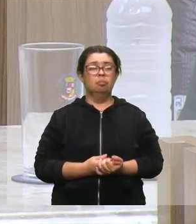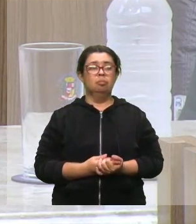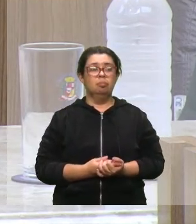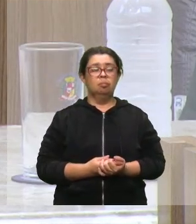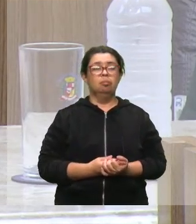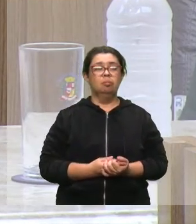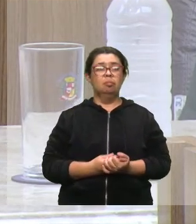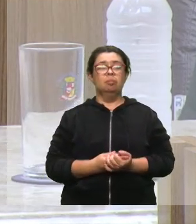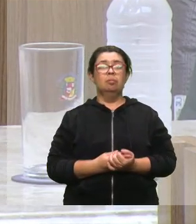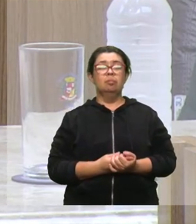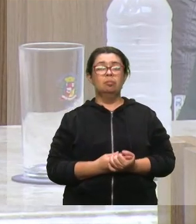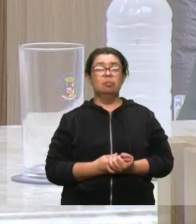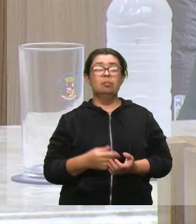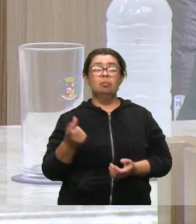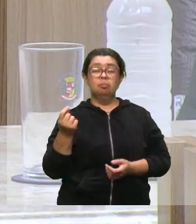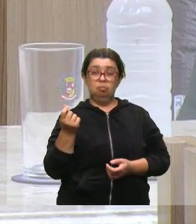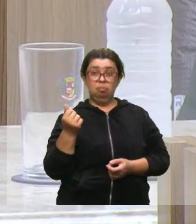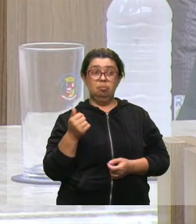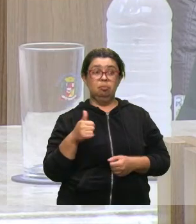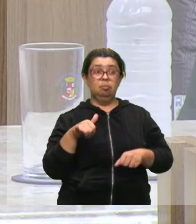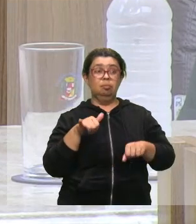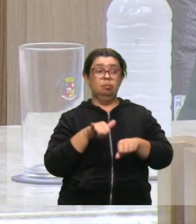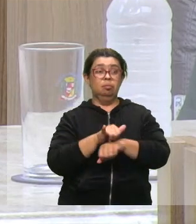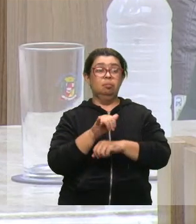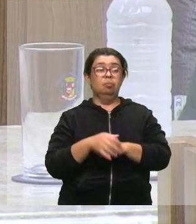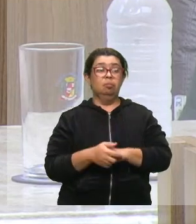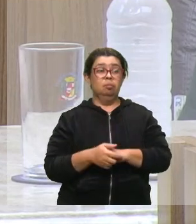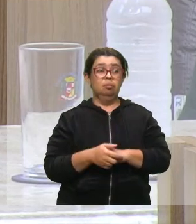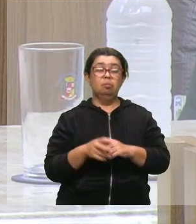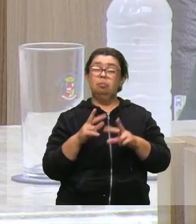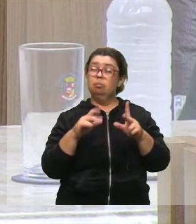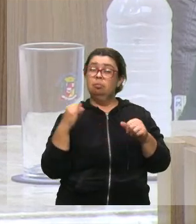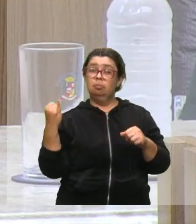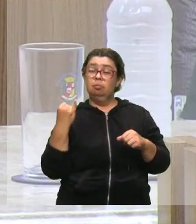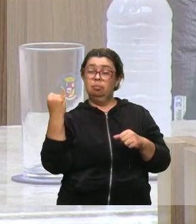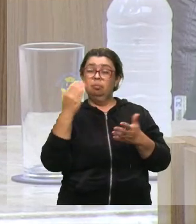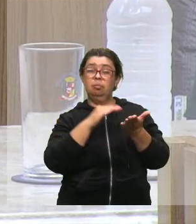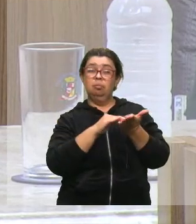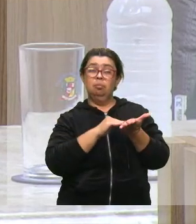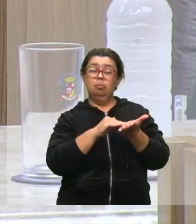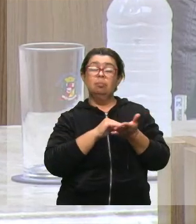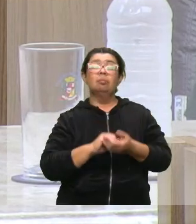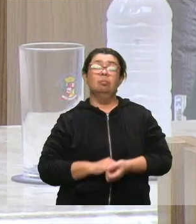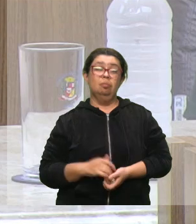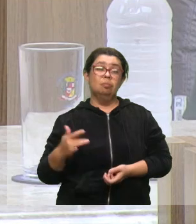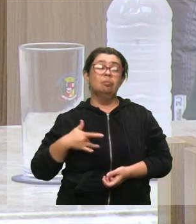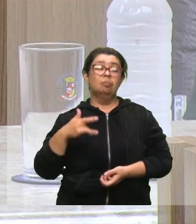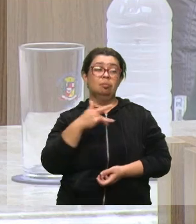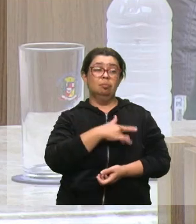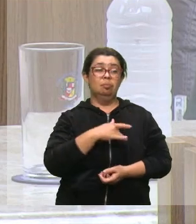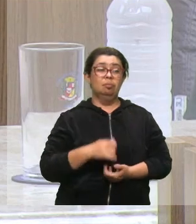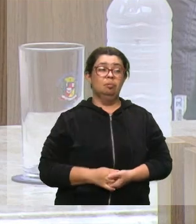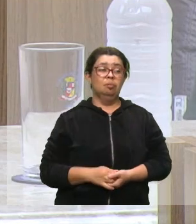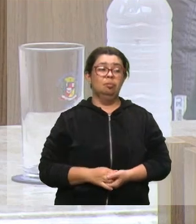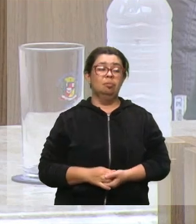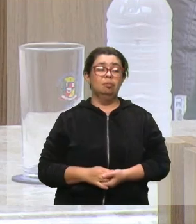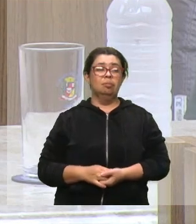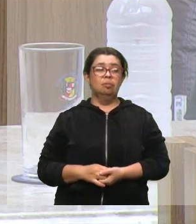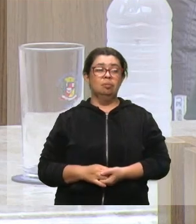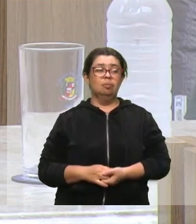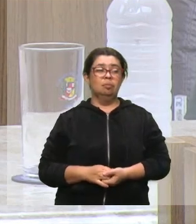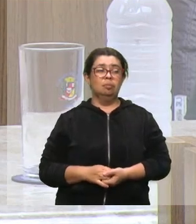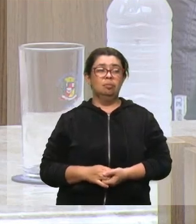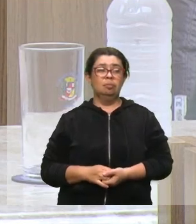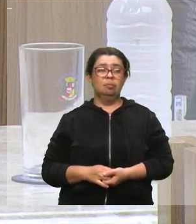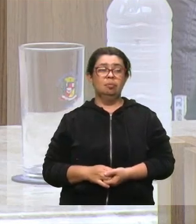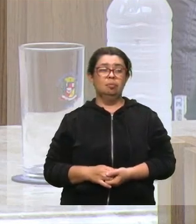faltando em gastos essenciais na secretaria, né? Que, de uma forma ou de outra, vão ter que